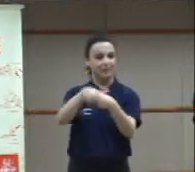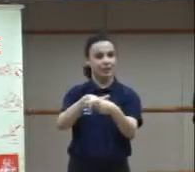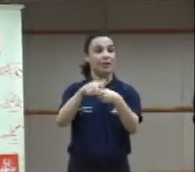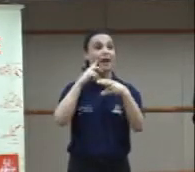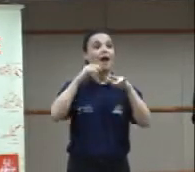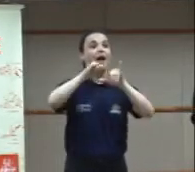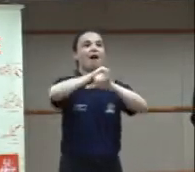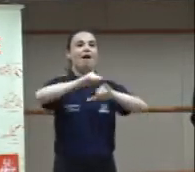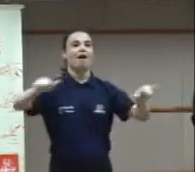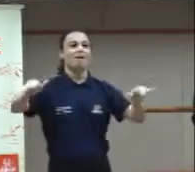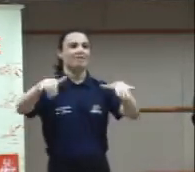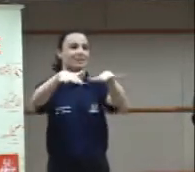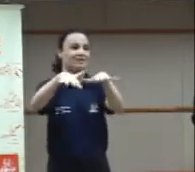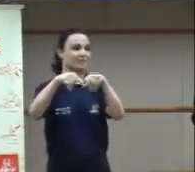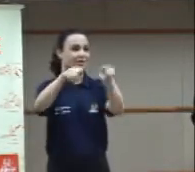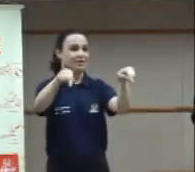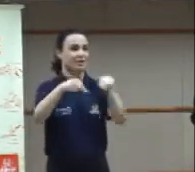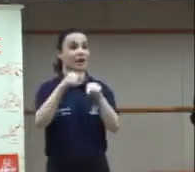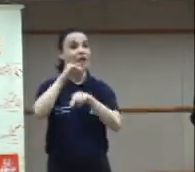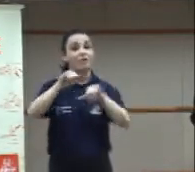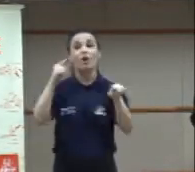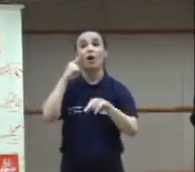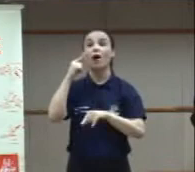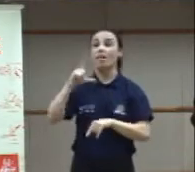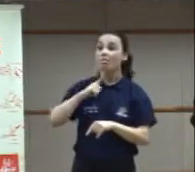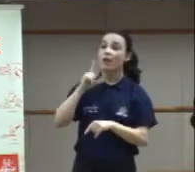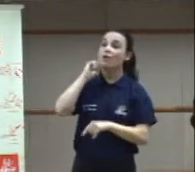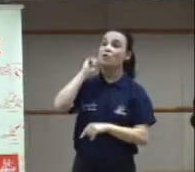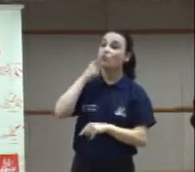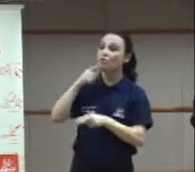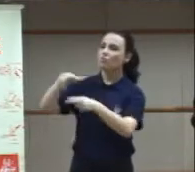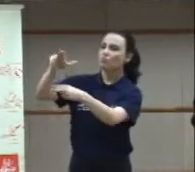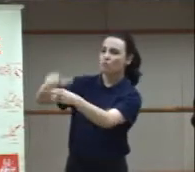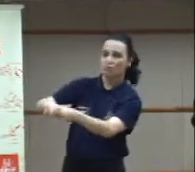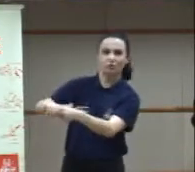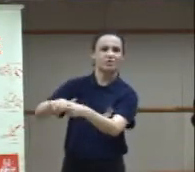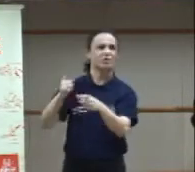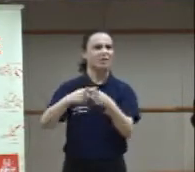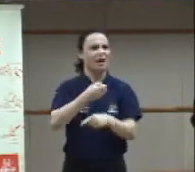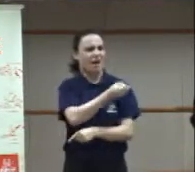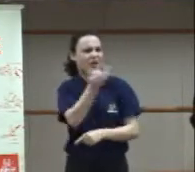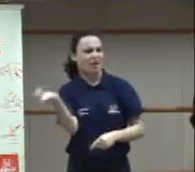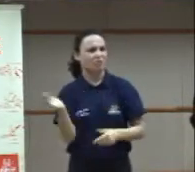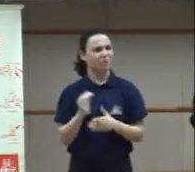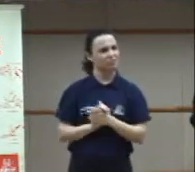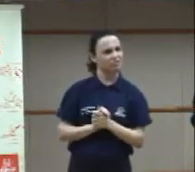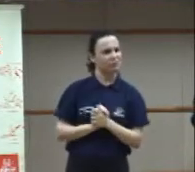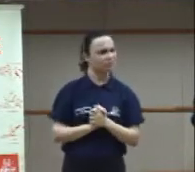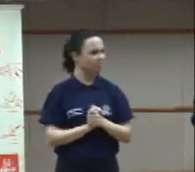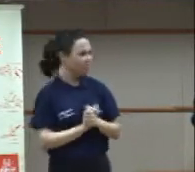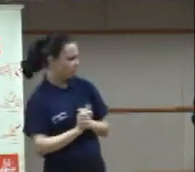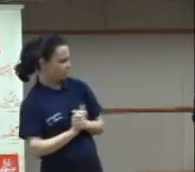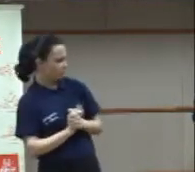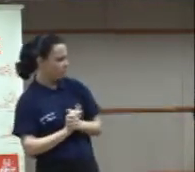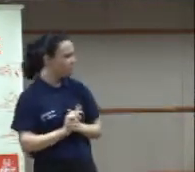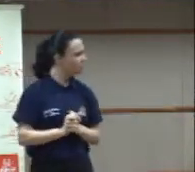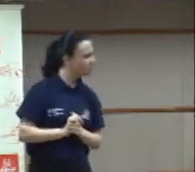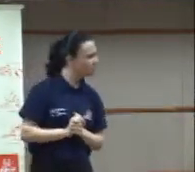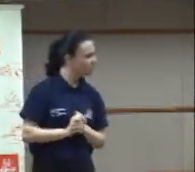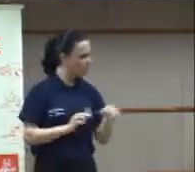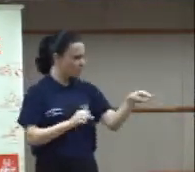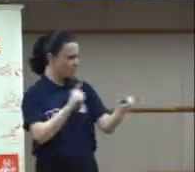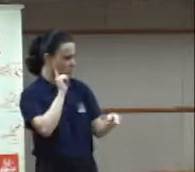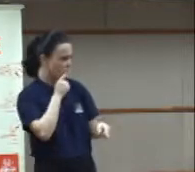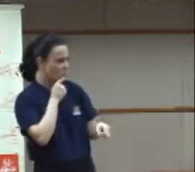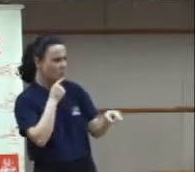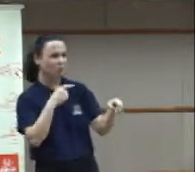Talvez querer destruir seja querer muito na nossa realidade, né? Mas nós temos esse objetivo e temos